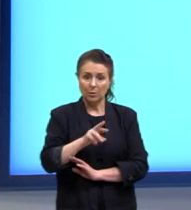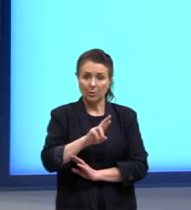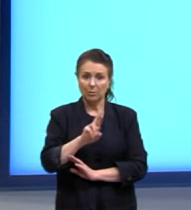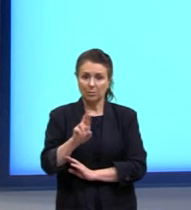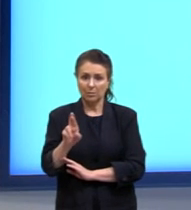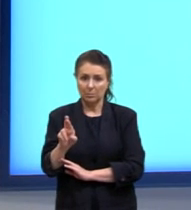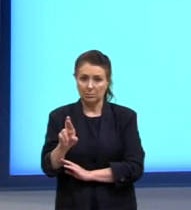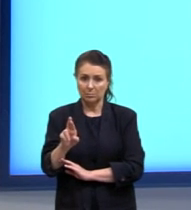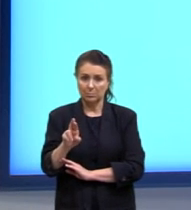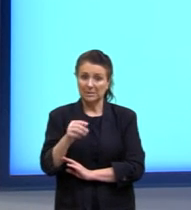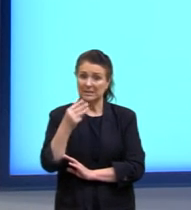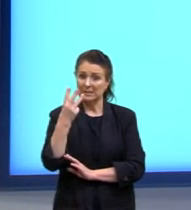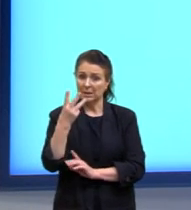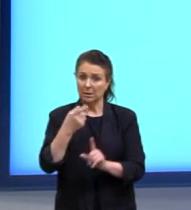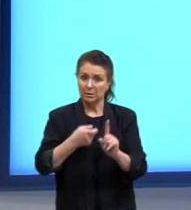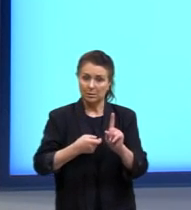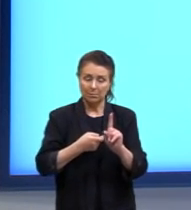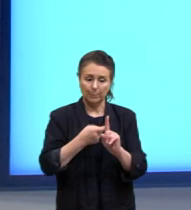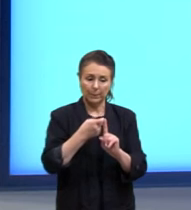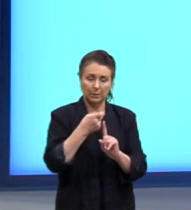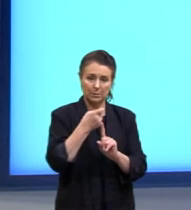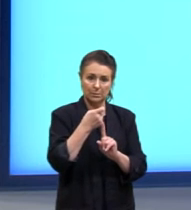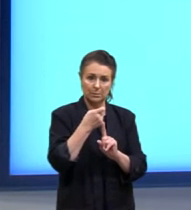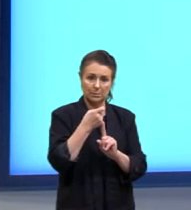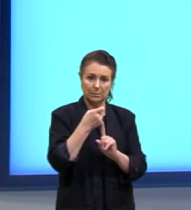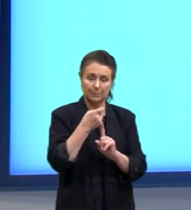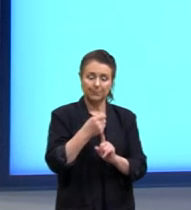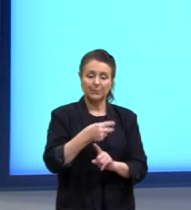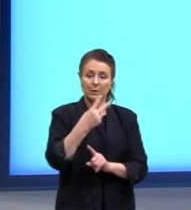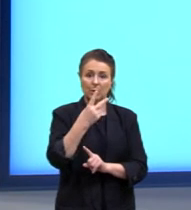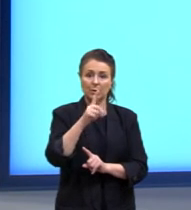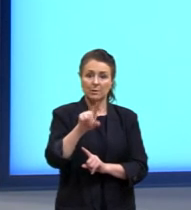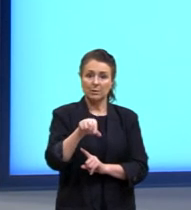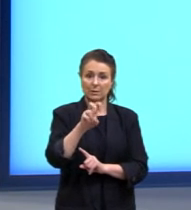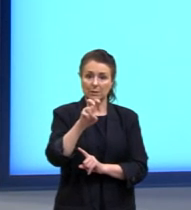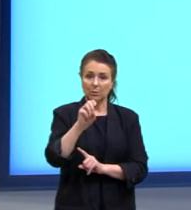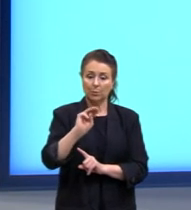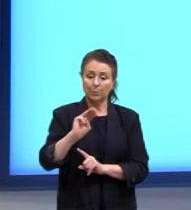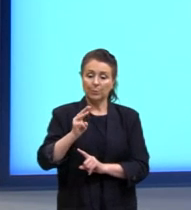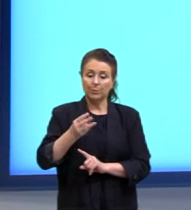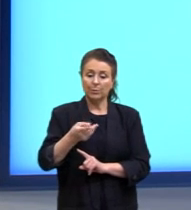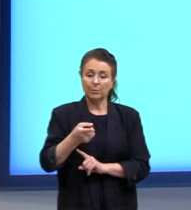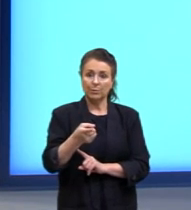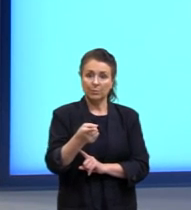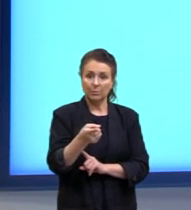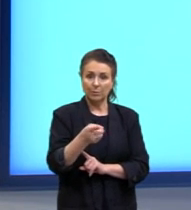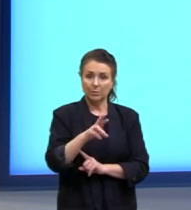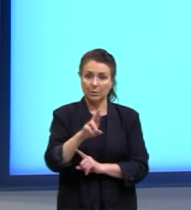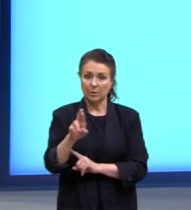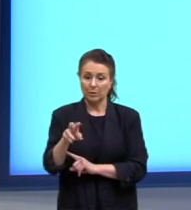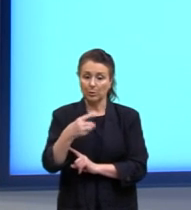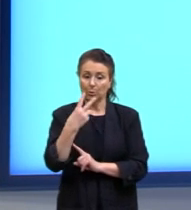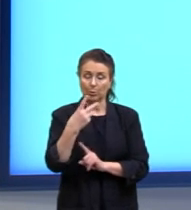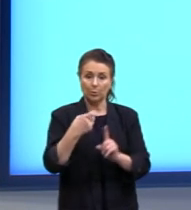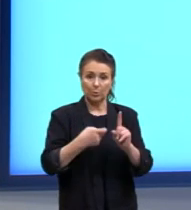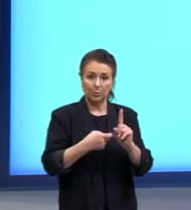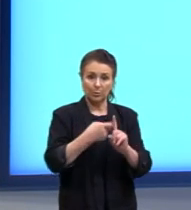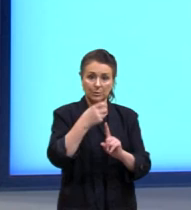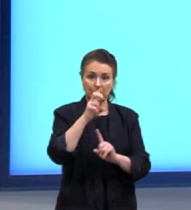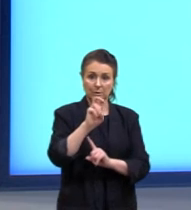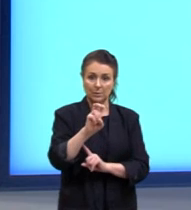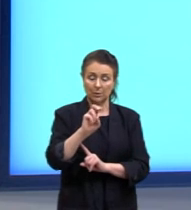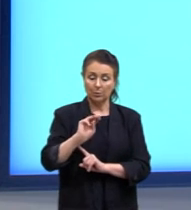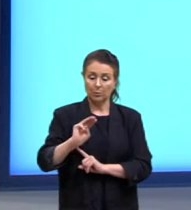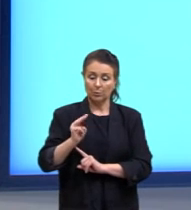três meses 2,5 milhões de reais por dois meses 5 milhões